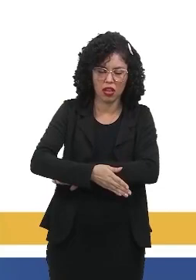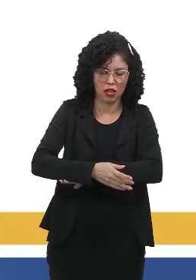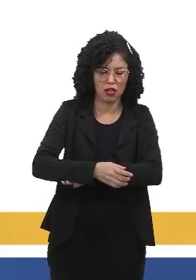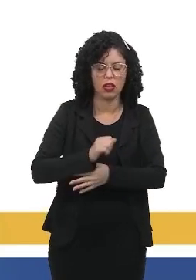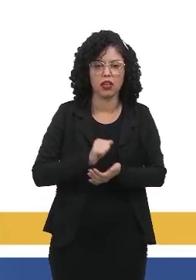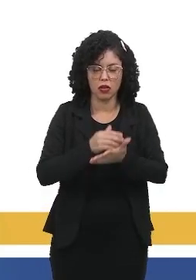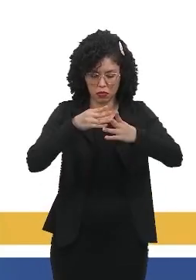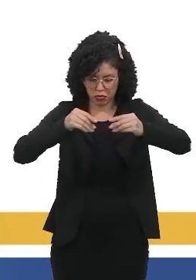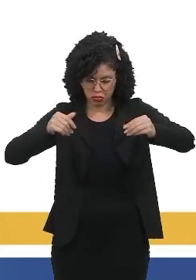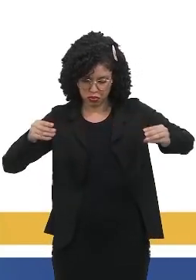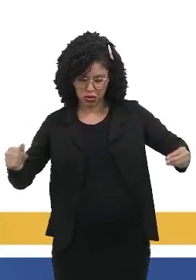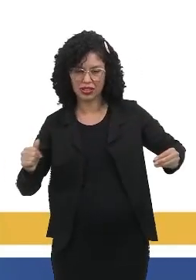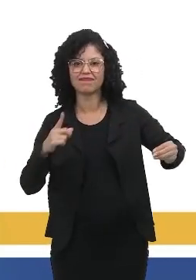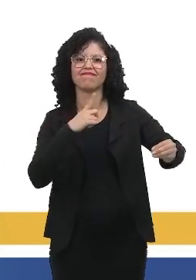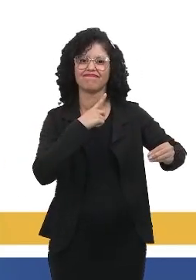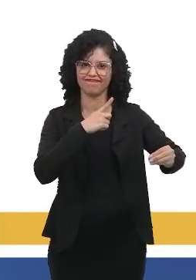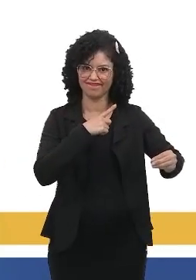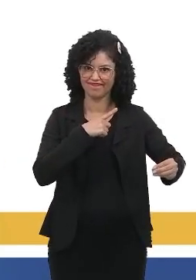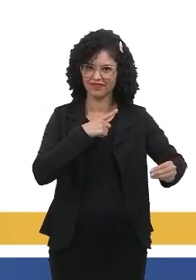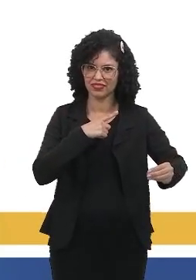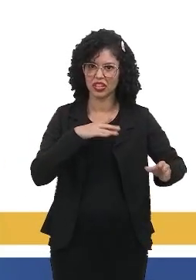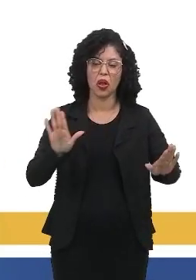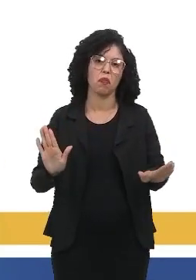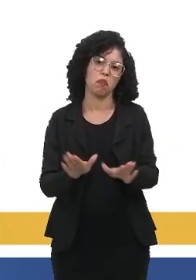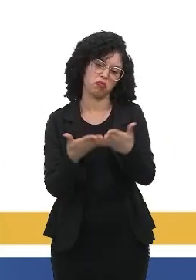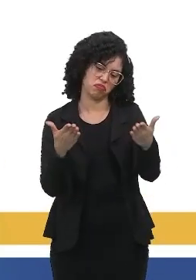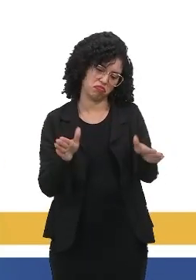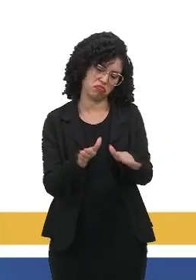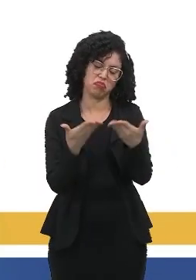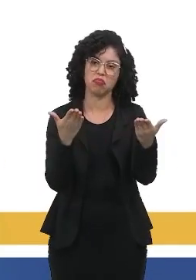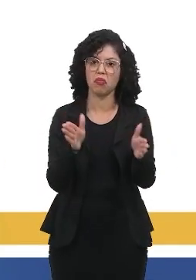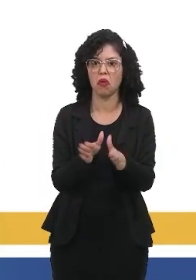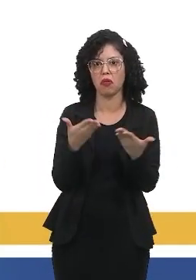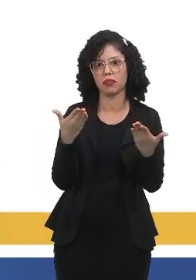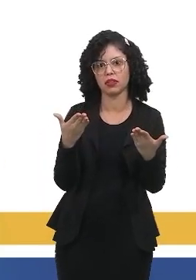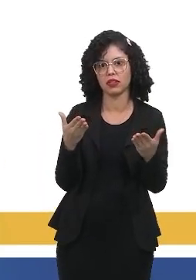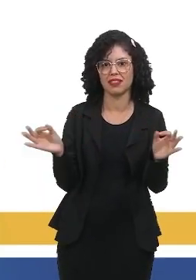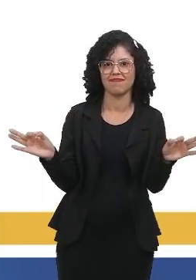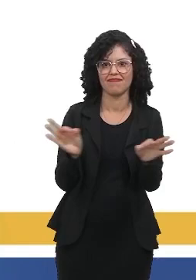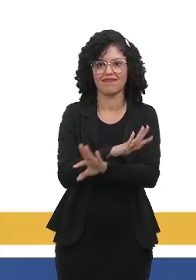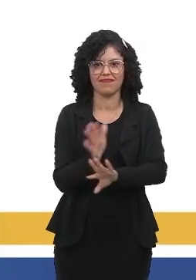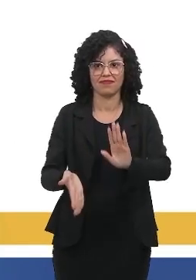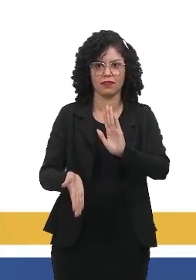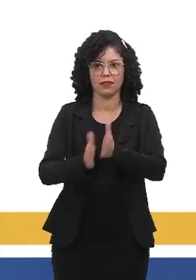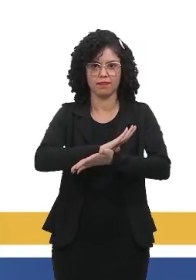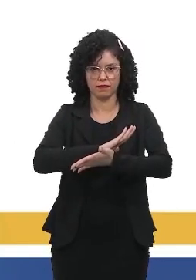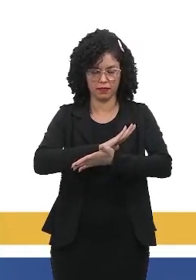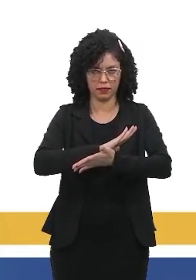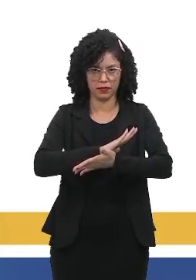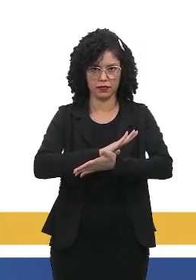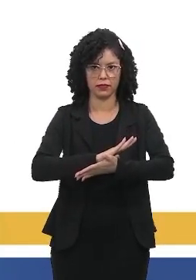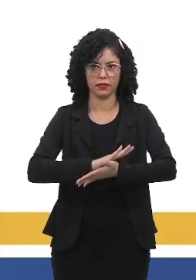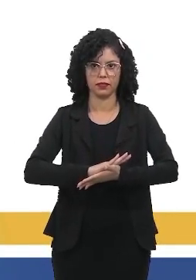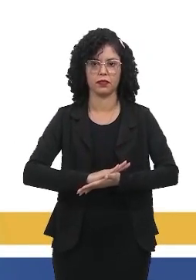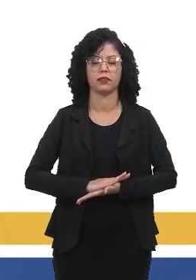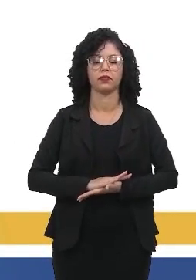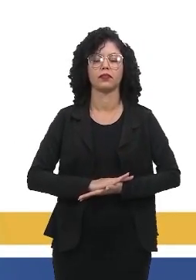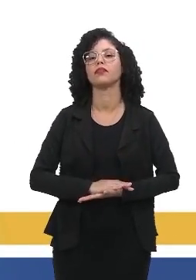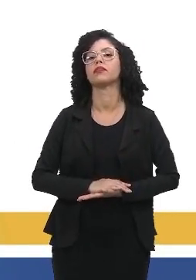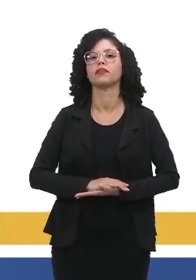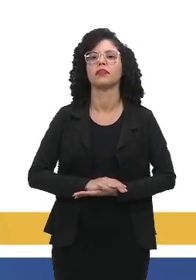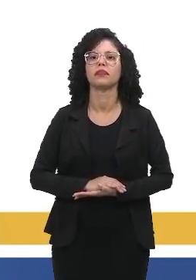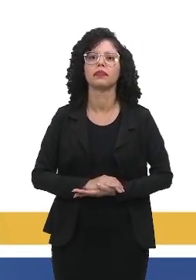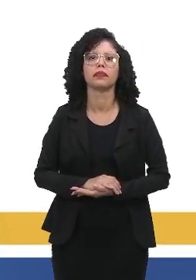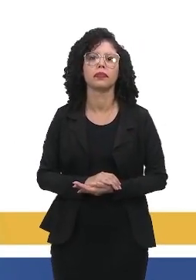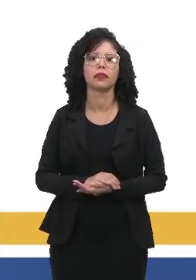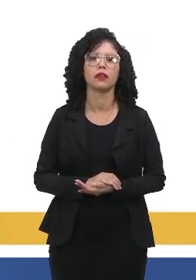terra de tal forma a deixá-la infértil destruída de lacerada